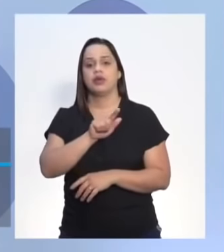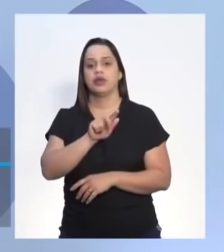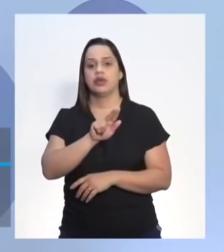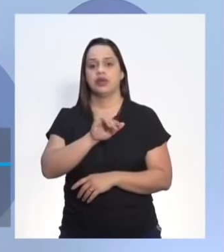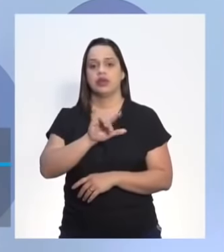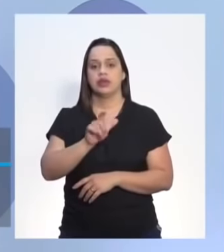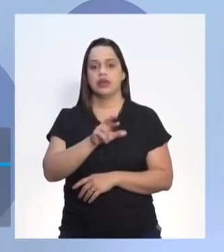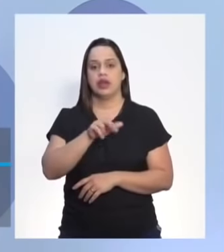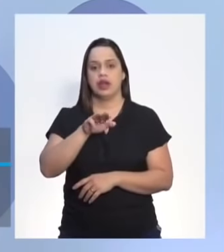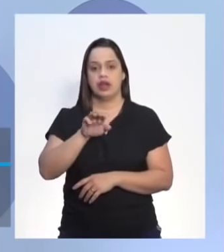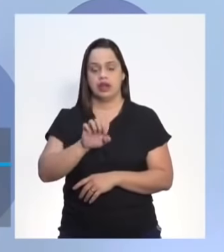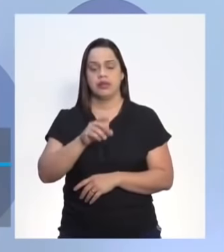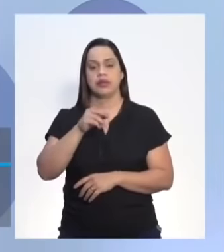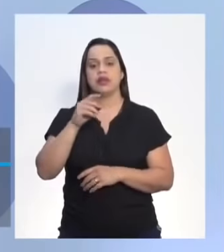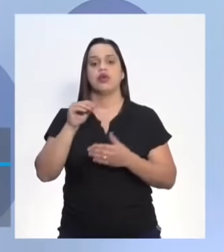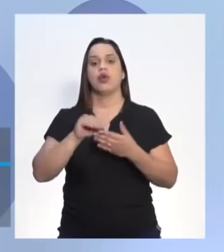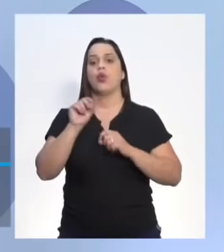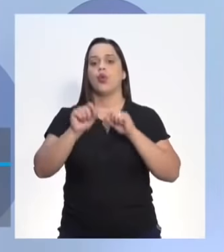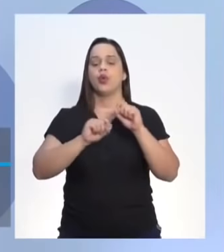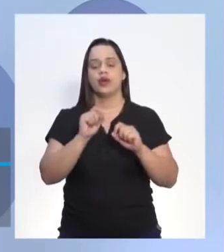assim, ó. Paulo recebeu R$